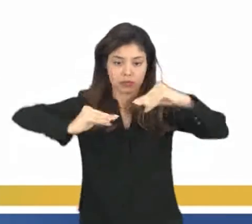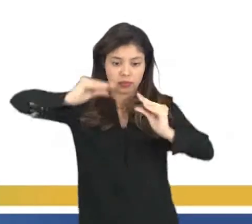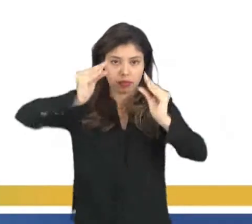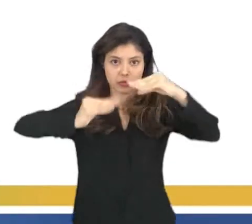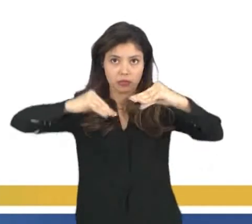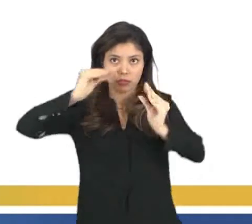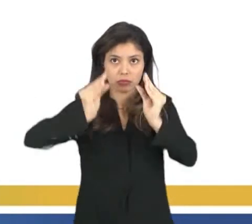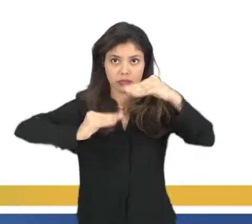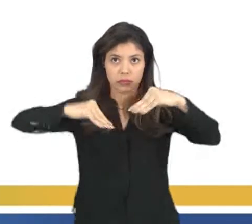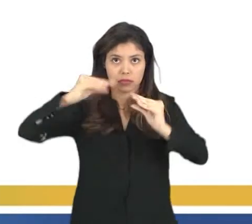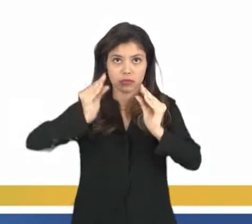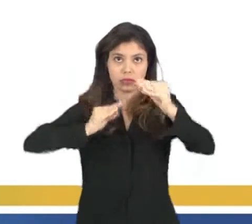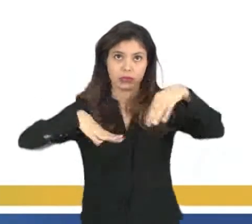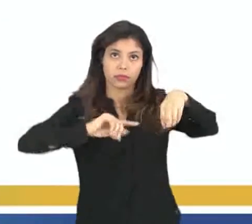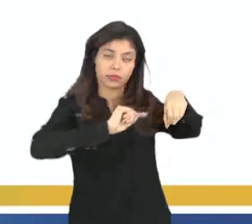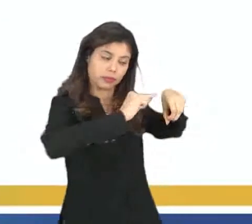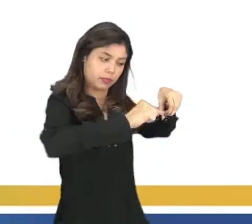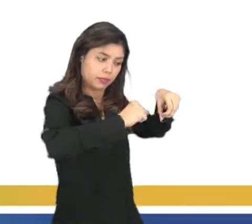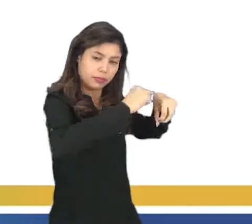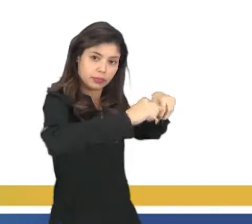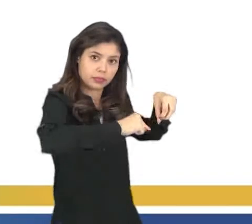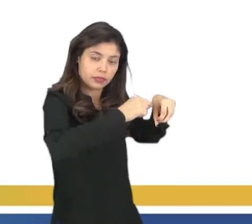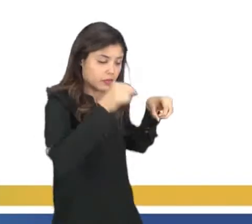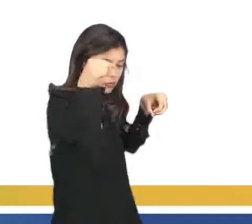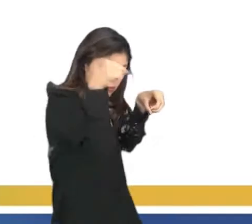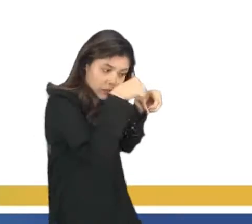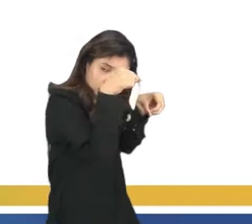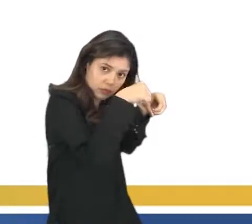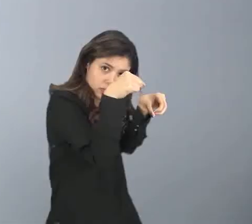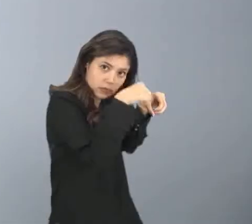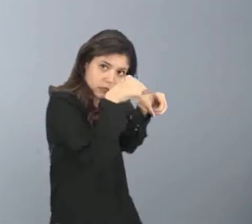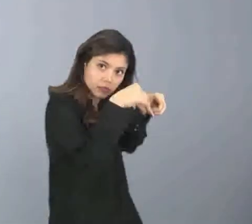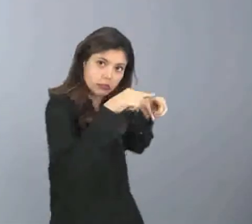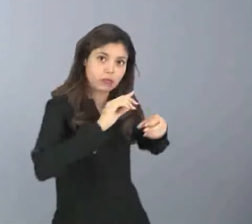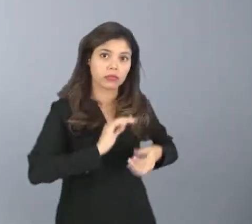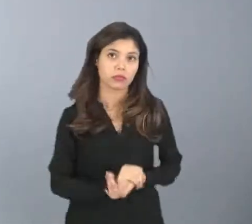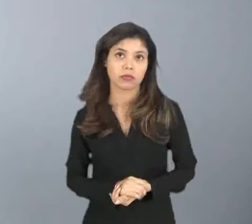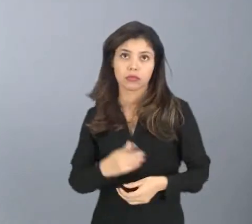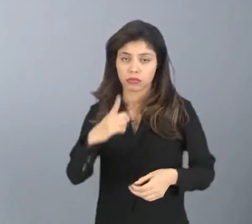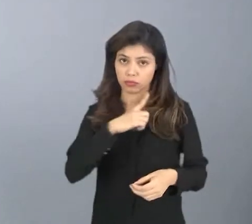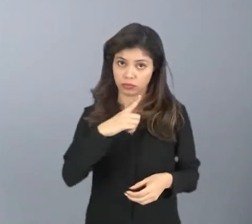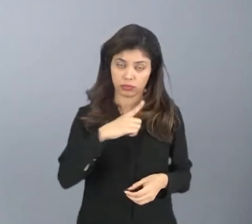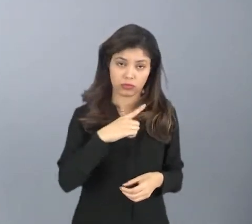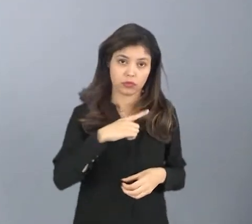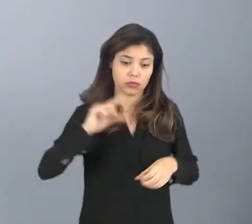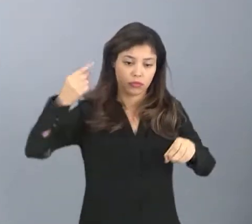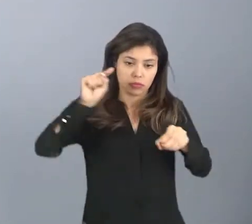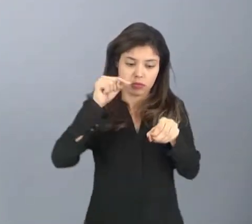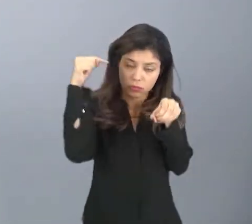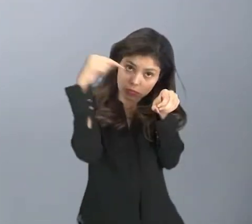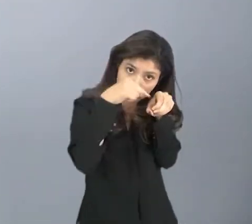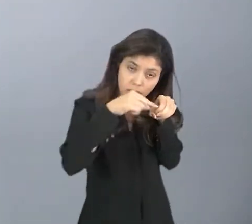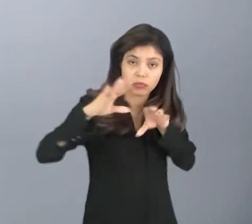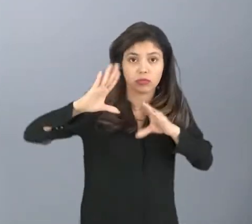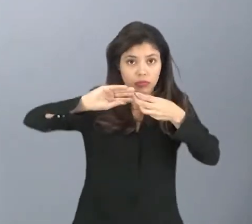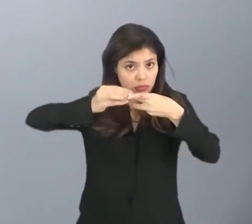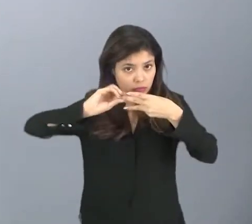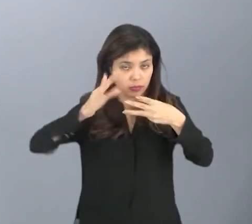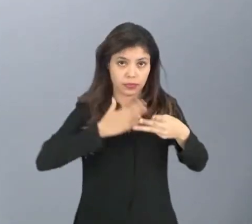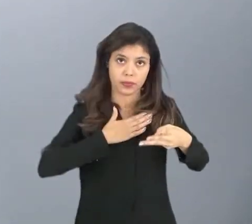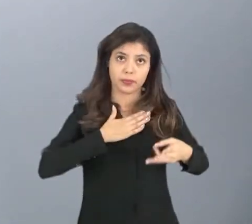ter um controle, o citoplasma para ter a divisão de tarefas e o núcleo, onde eu tenho o centro operacional da minha